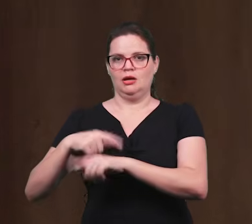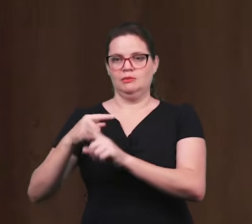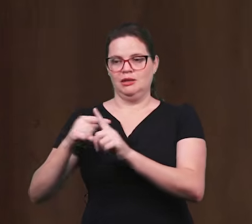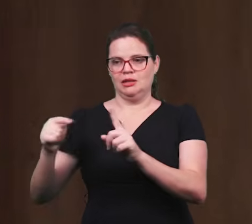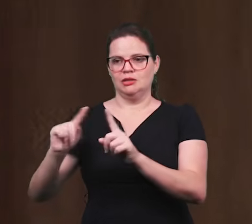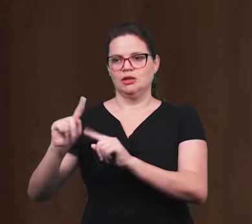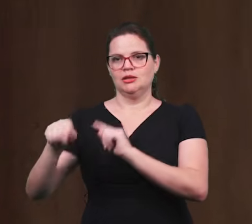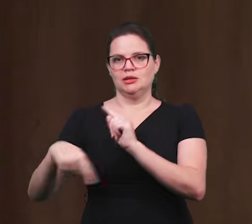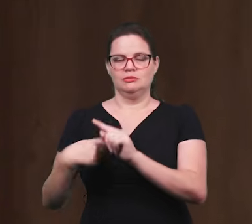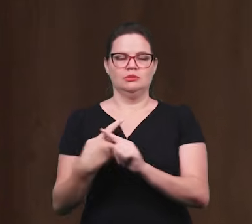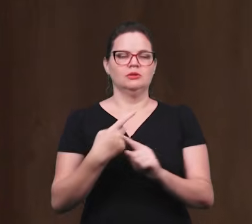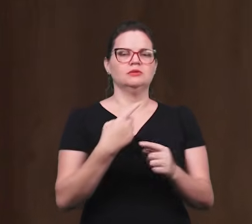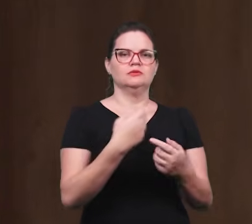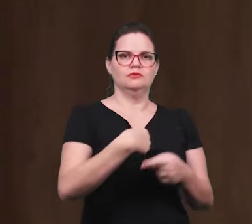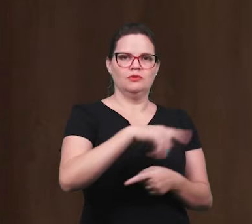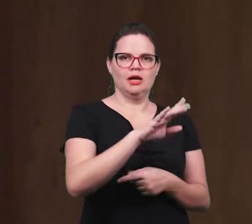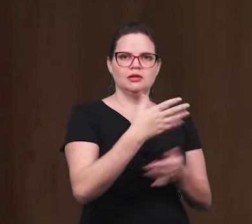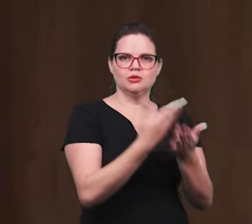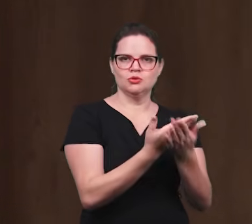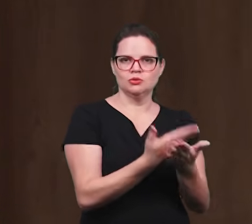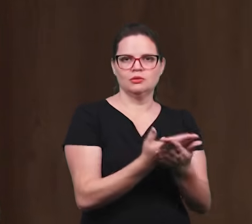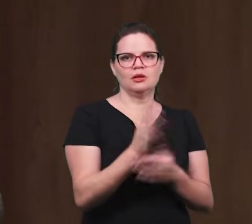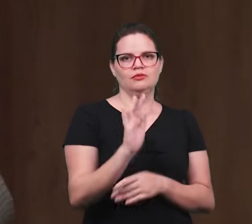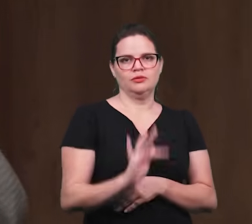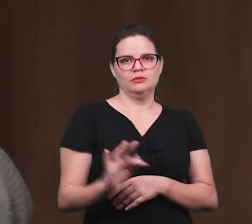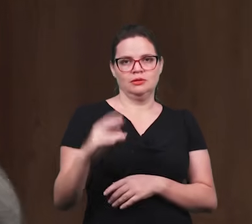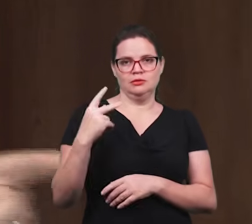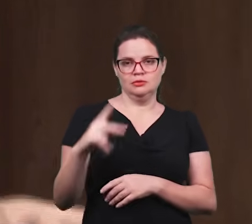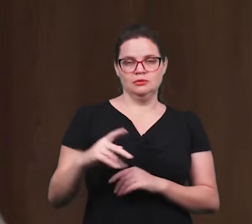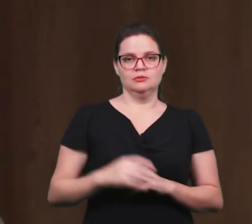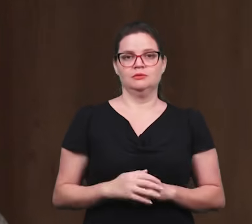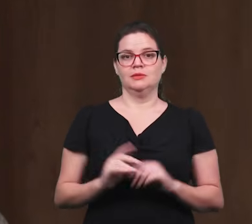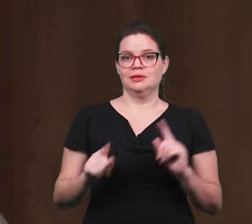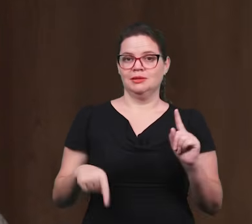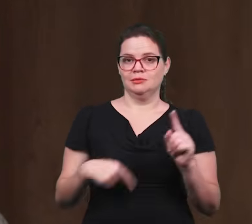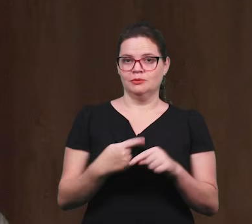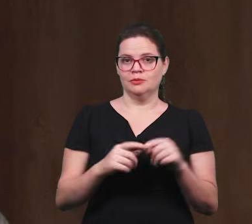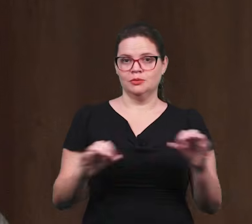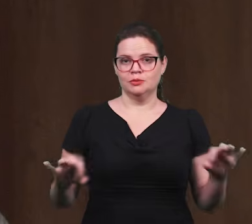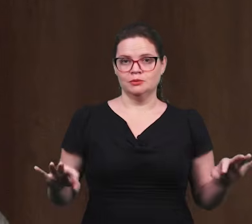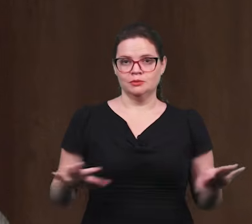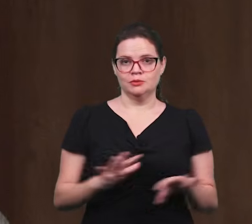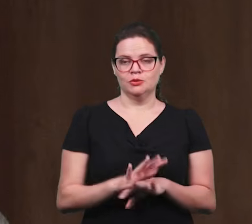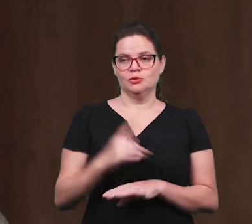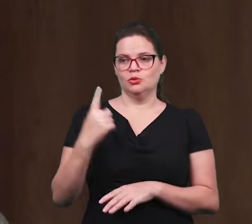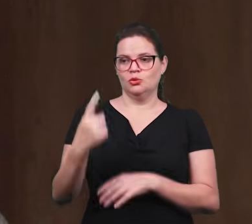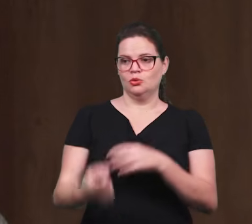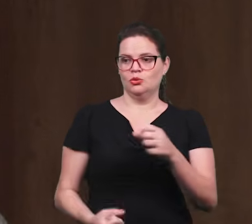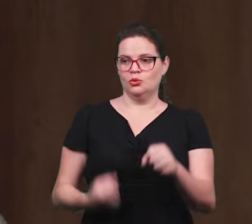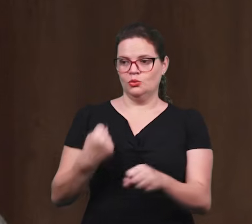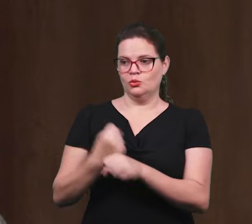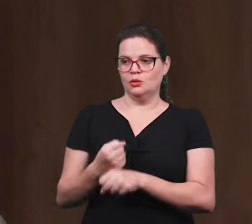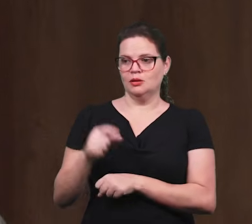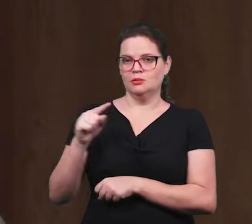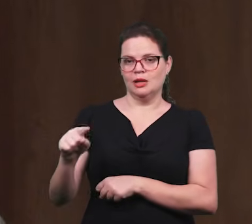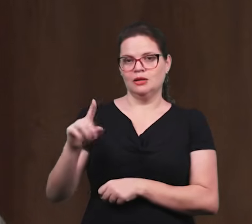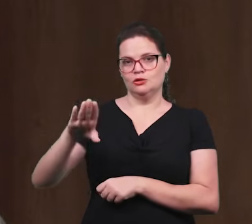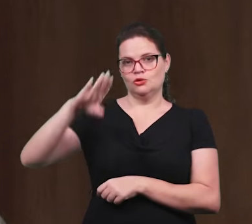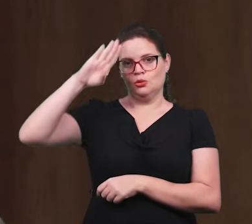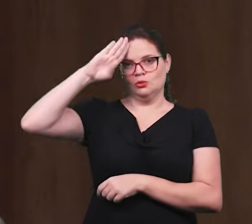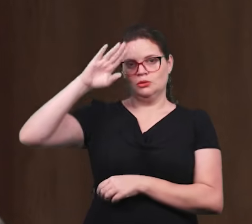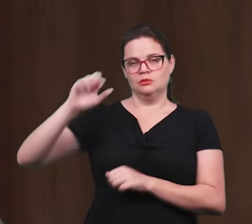ter tempo de se dedicar ao seu curso, à sua faculdade. E ao final do seu 1 ano de formação ali como